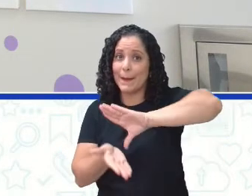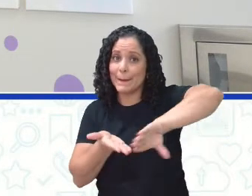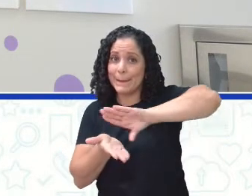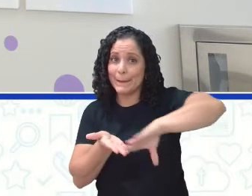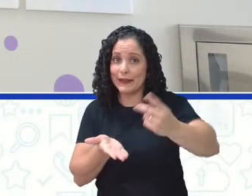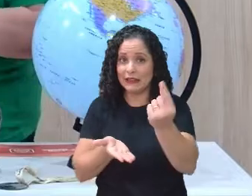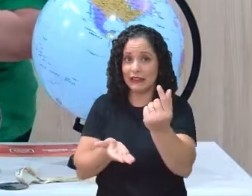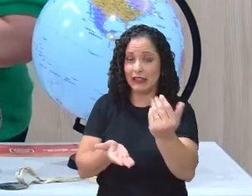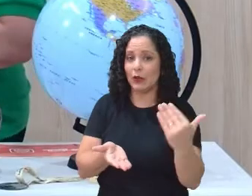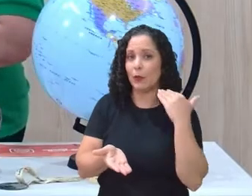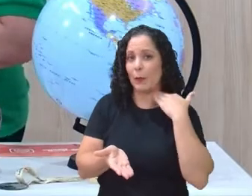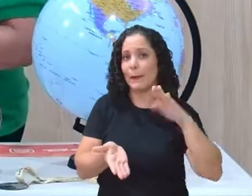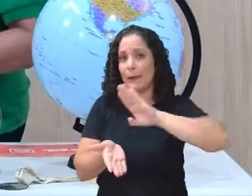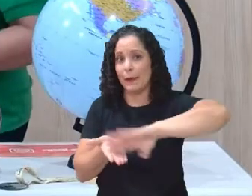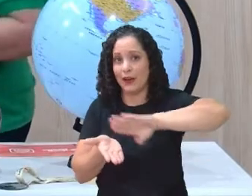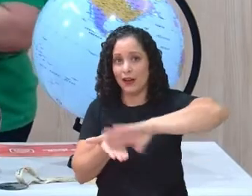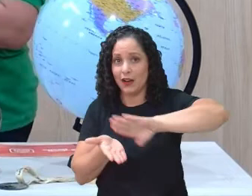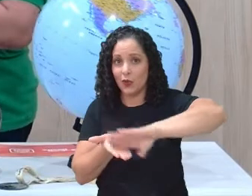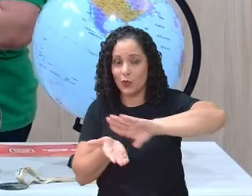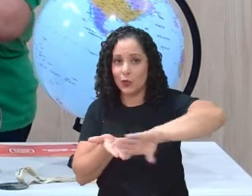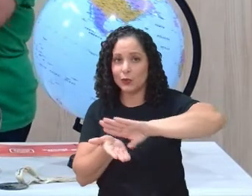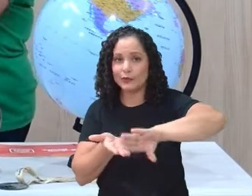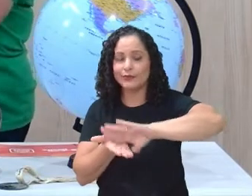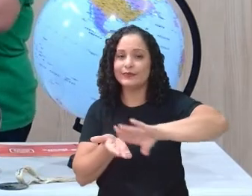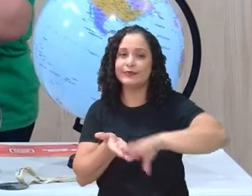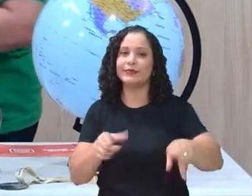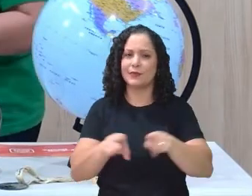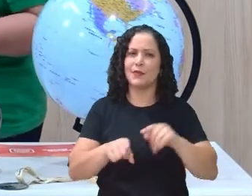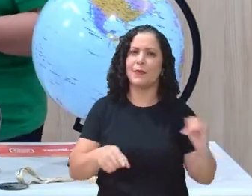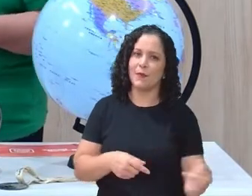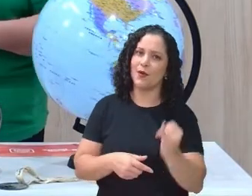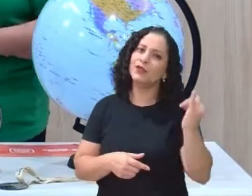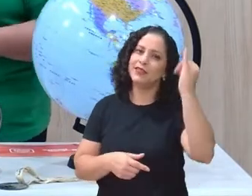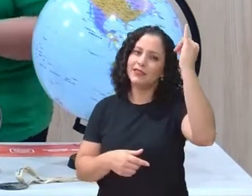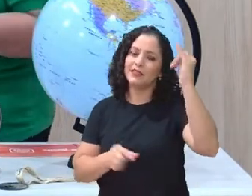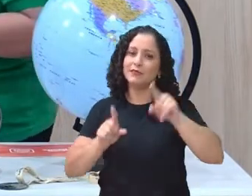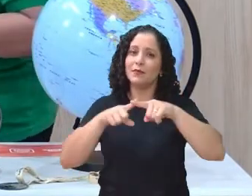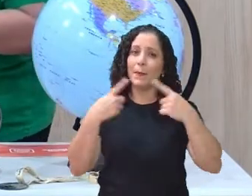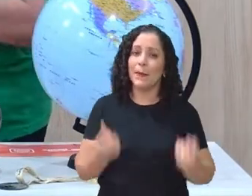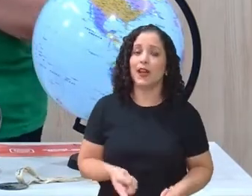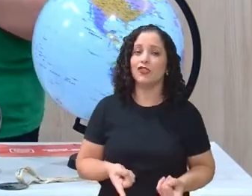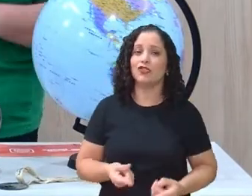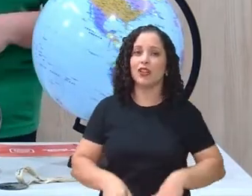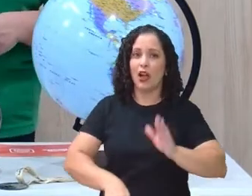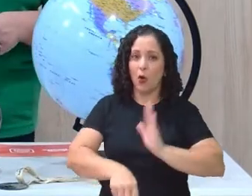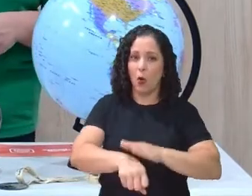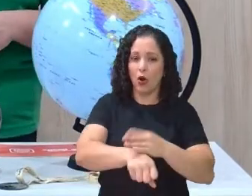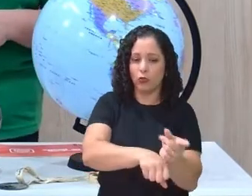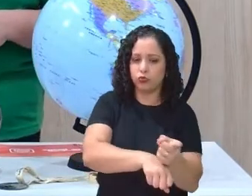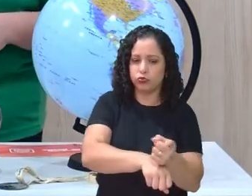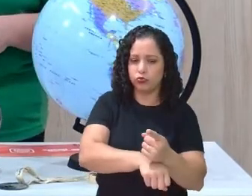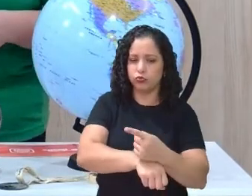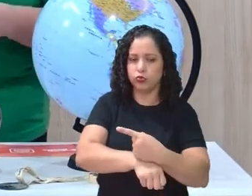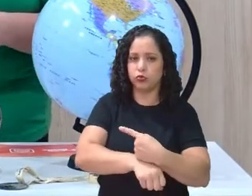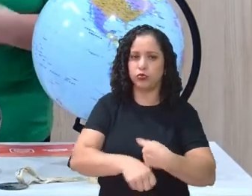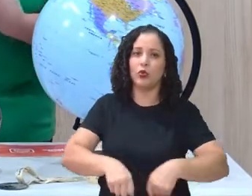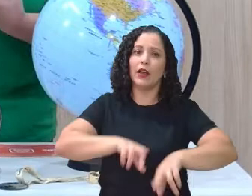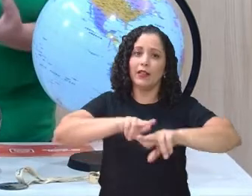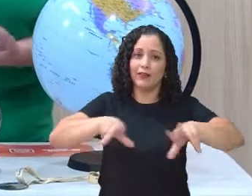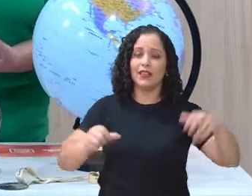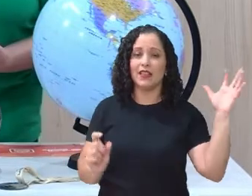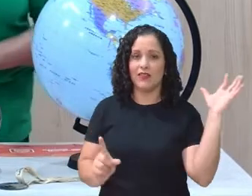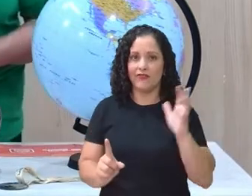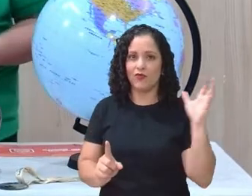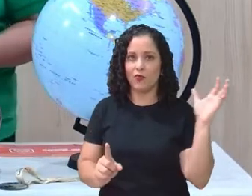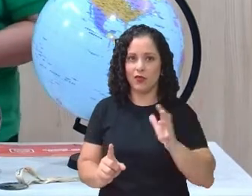de dinheiro, tudo isso era importante. Mas os fusos horários sofrem a influência do movimento de rotação. Então,